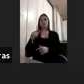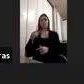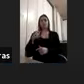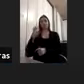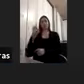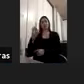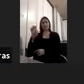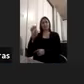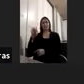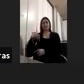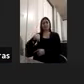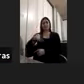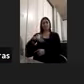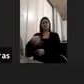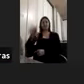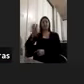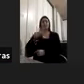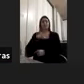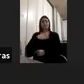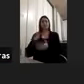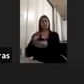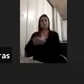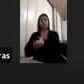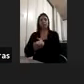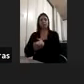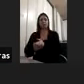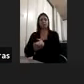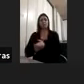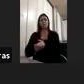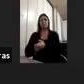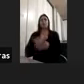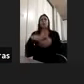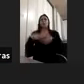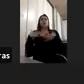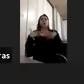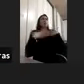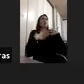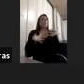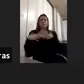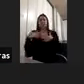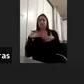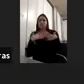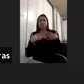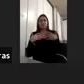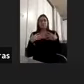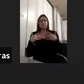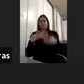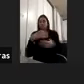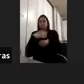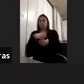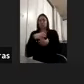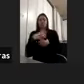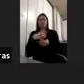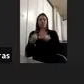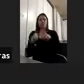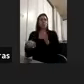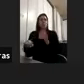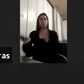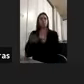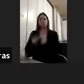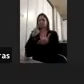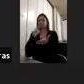grande. Assim, Gilson, não era pela demissão, mas era assim a forma que foi feito e a maneira das pessoas